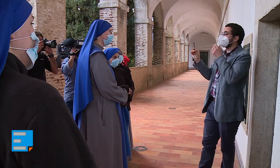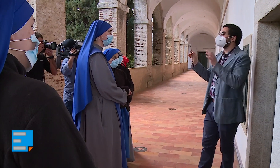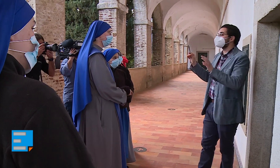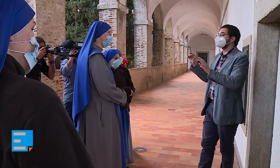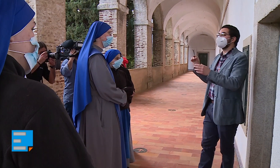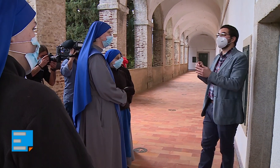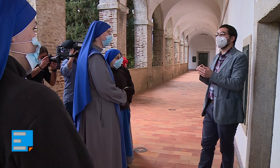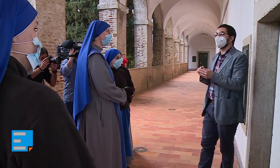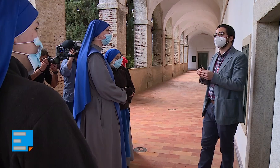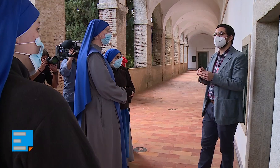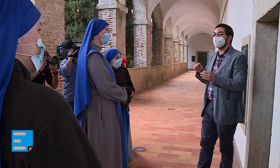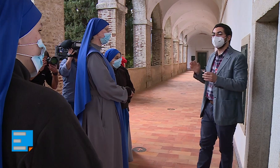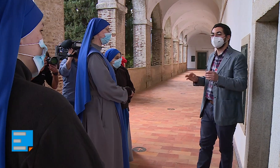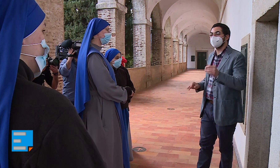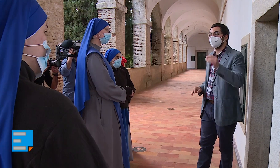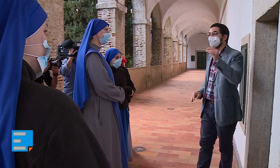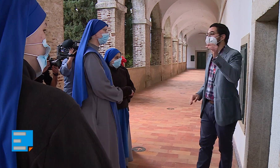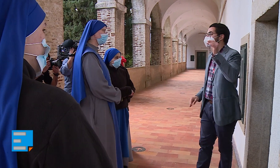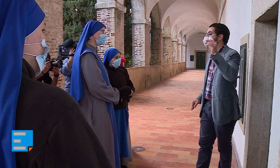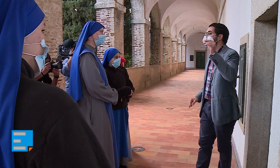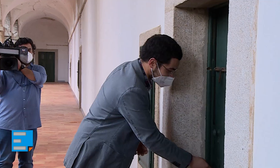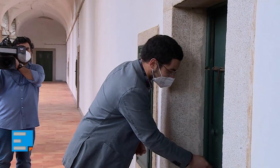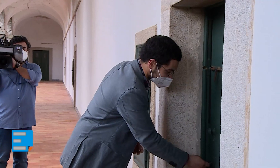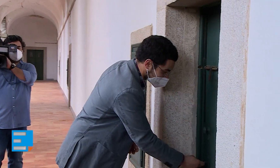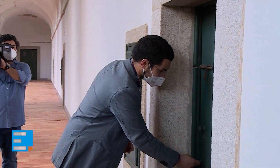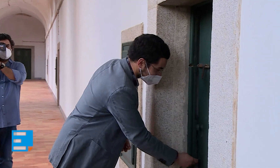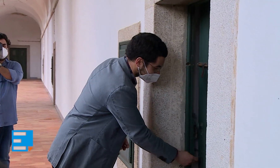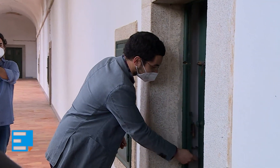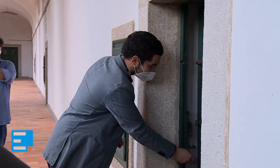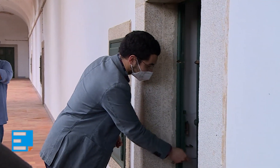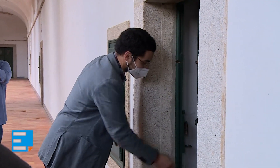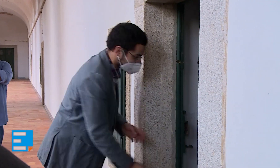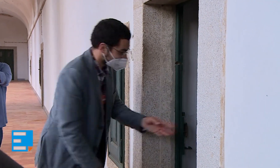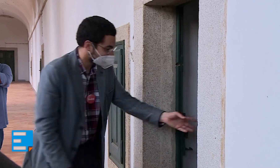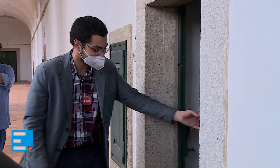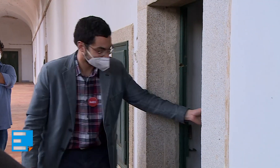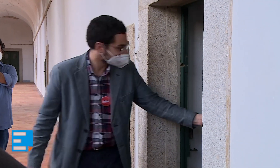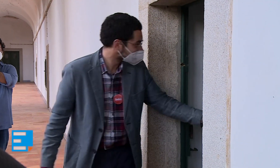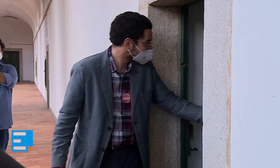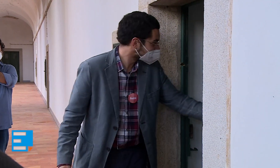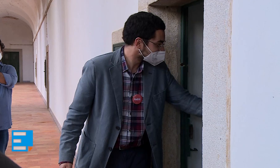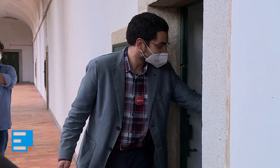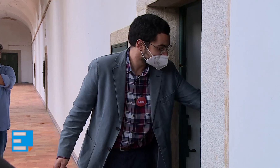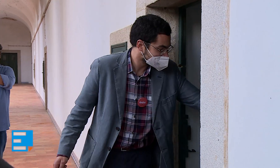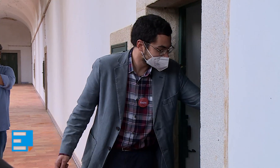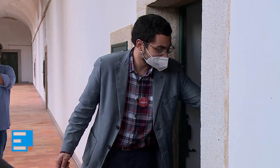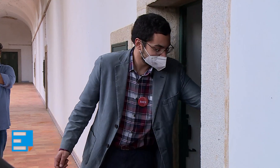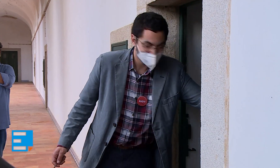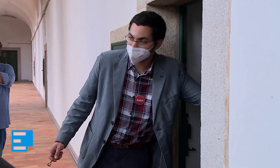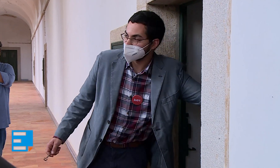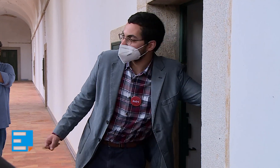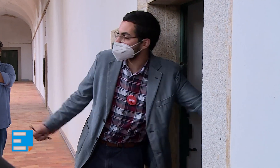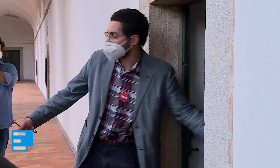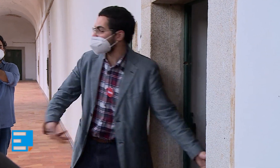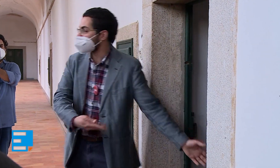o espaço de silêncio dos monges será também o mundo destas religiosas. Habitarão estas